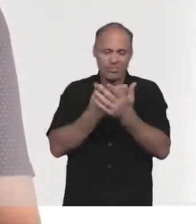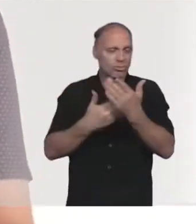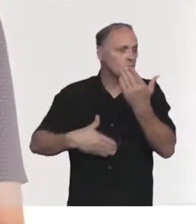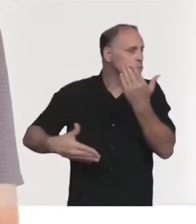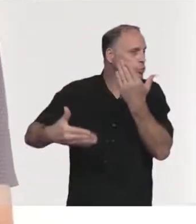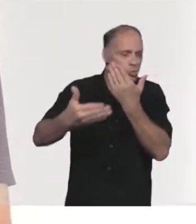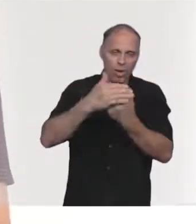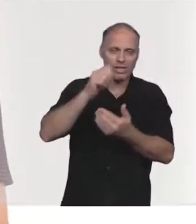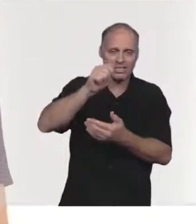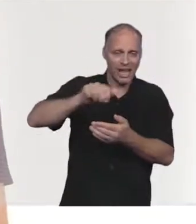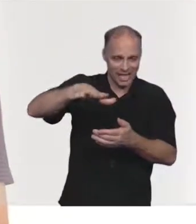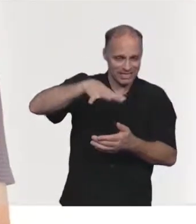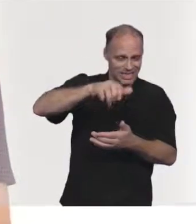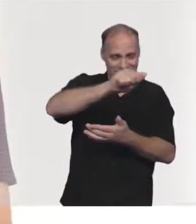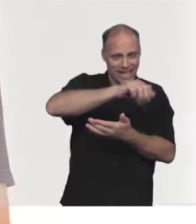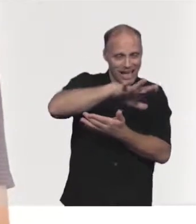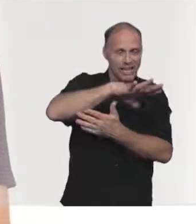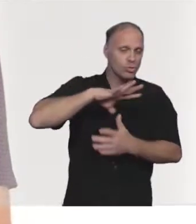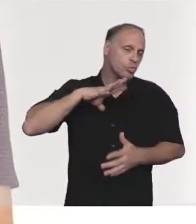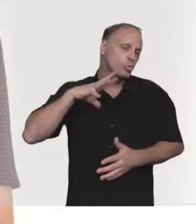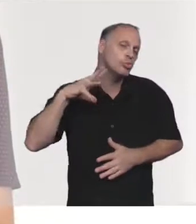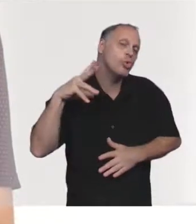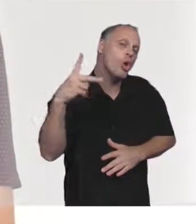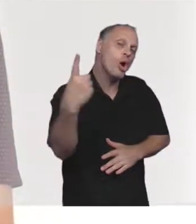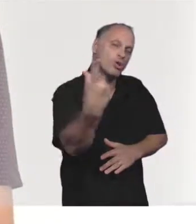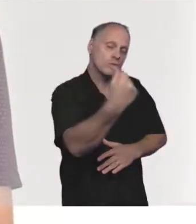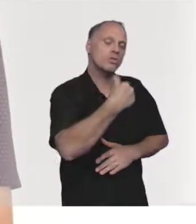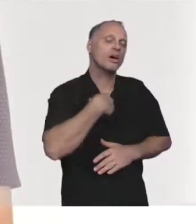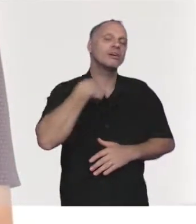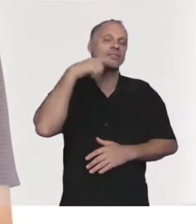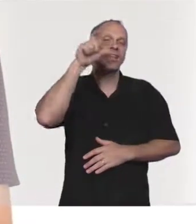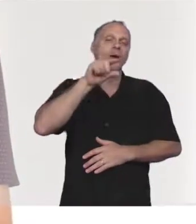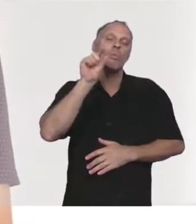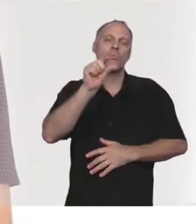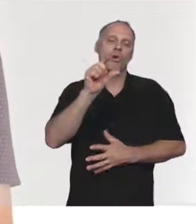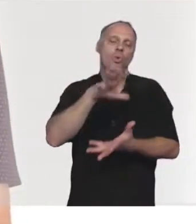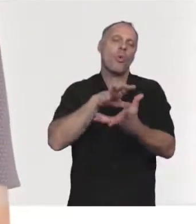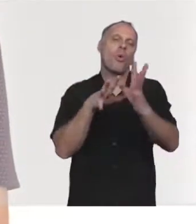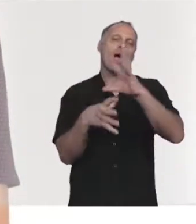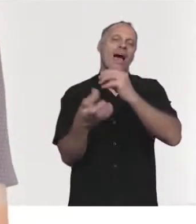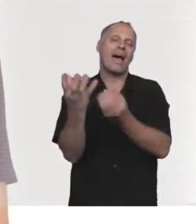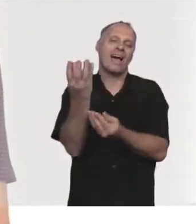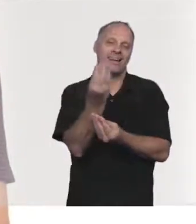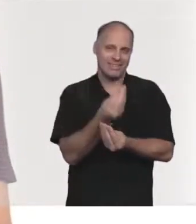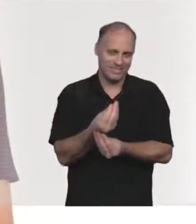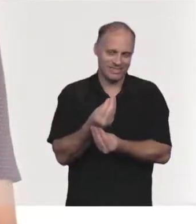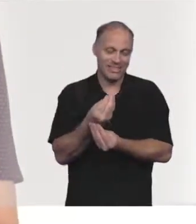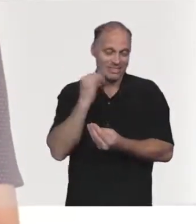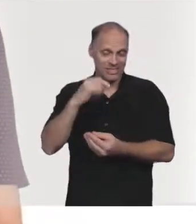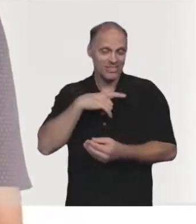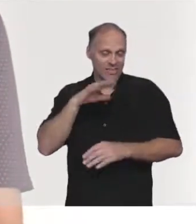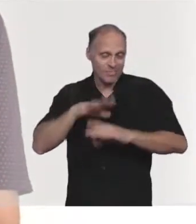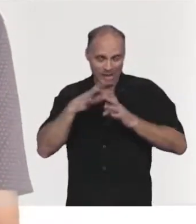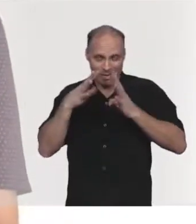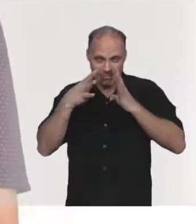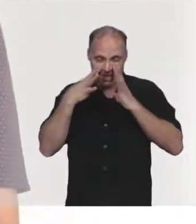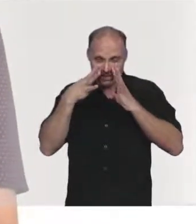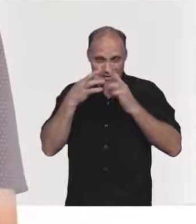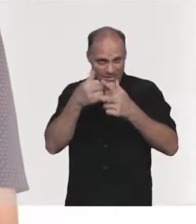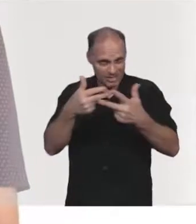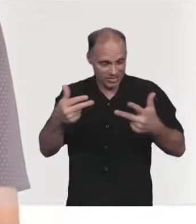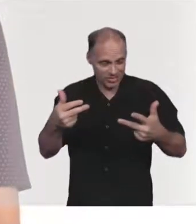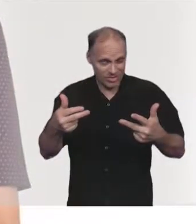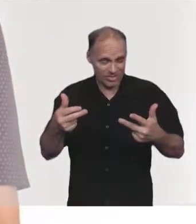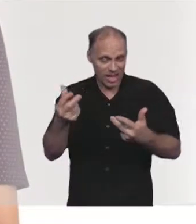as áreas, todos nós somos artistas. E se nós dessemos mais atenção a